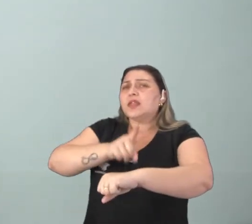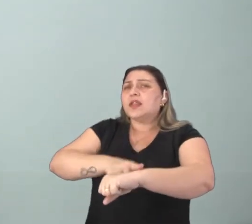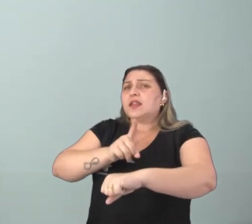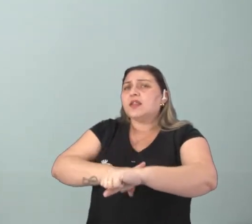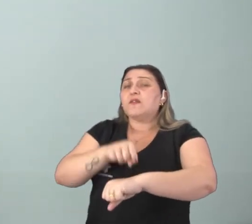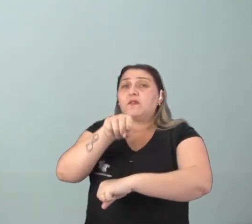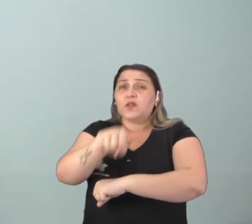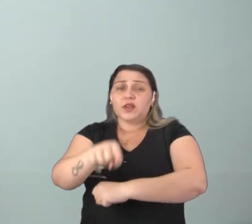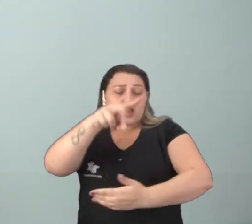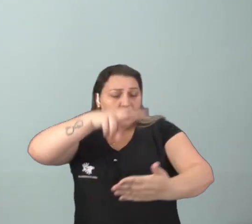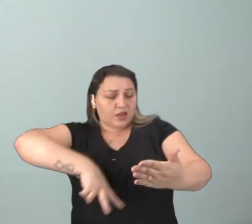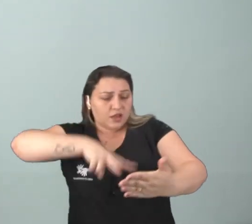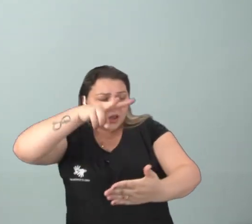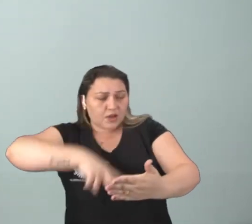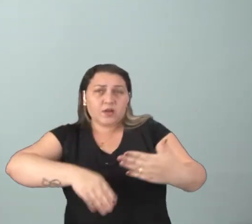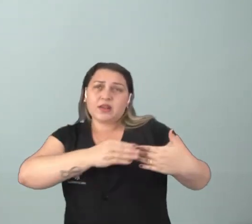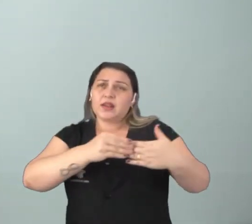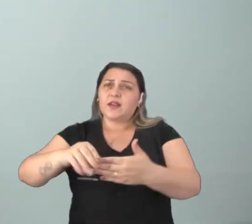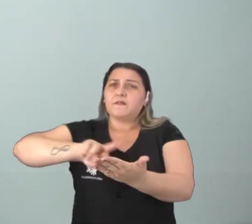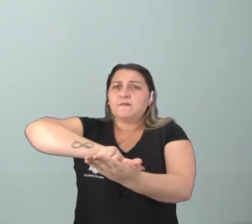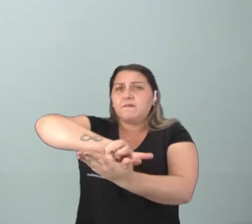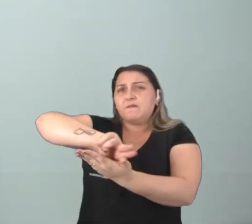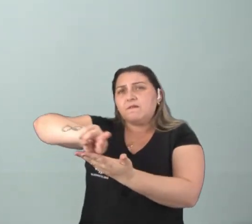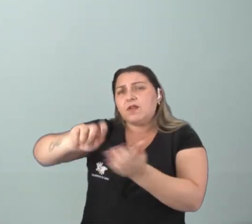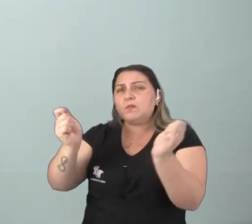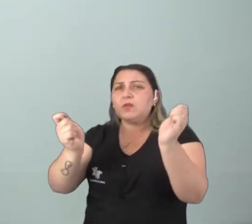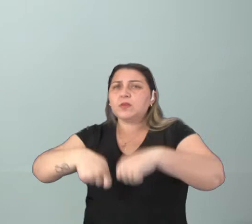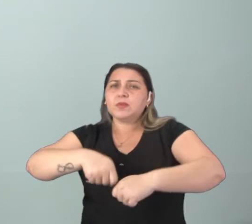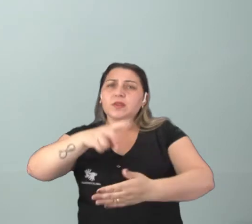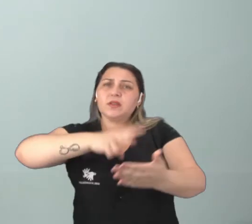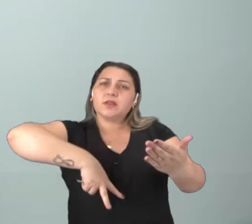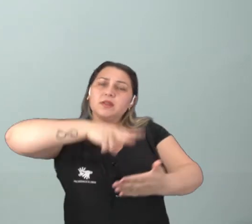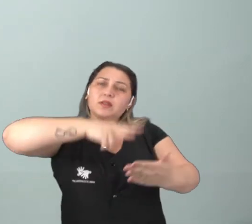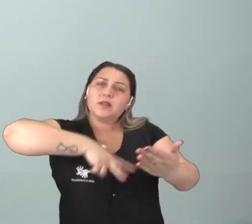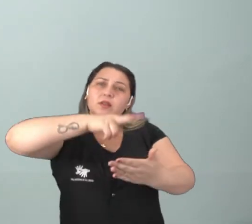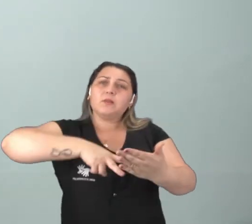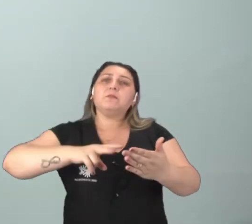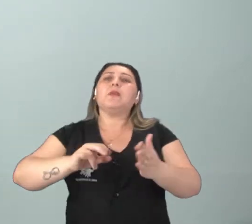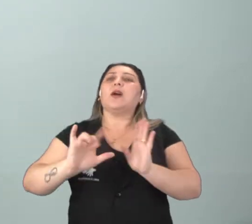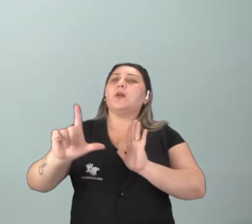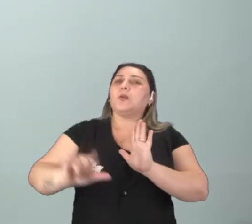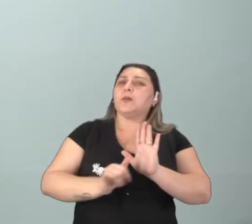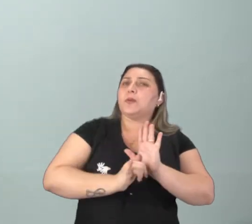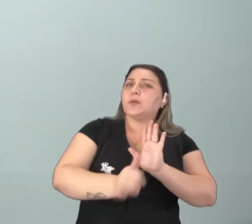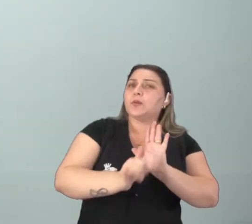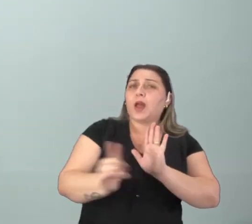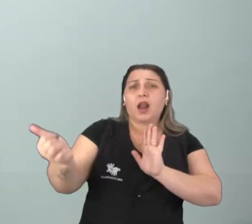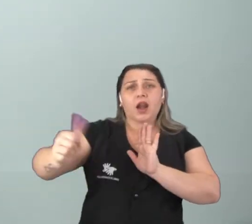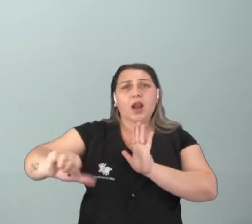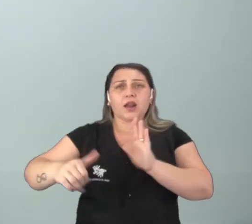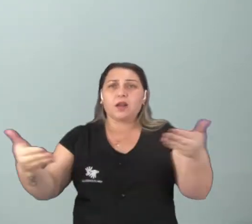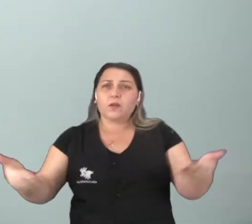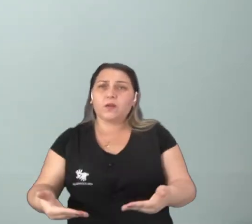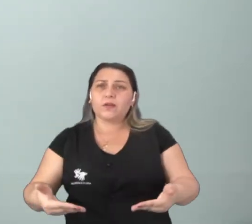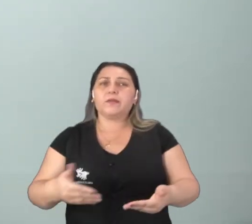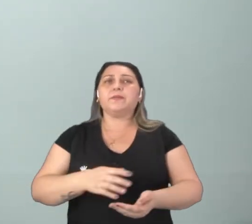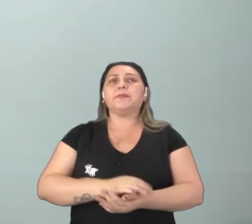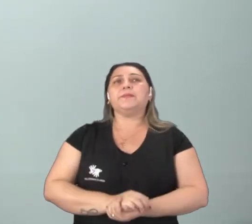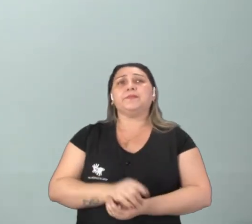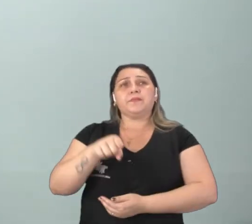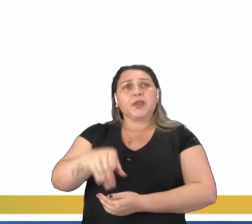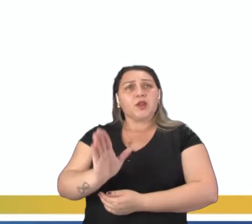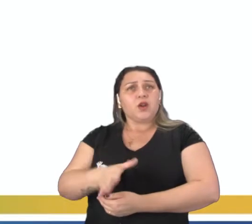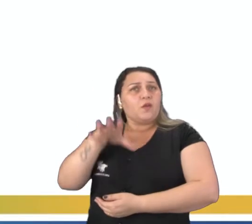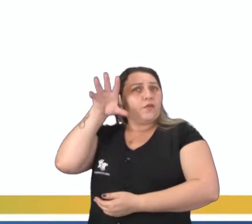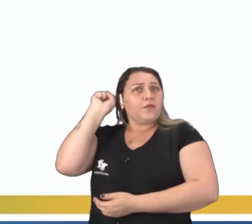é você, leitor, que vai trazer várias possibilidades de leitura para o microconto. Vamos analisá-lo. Você